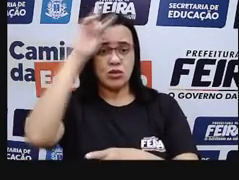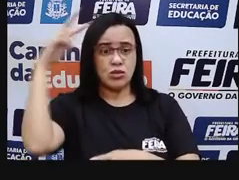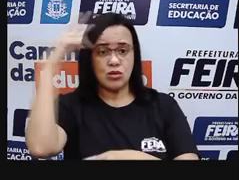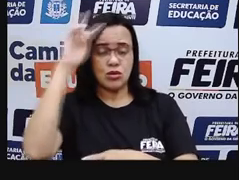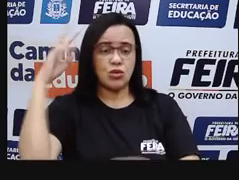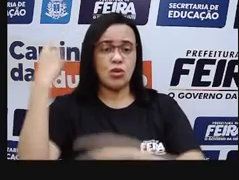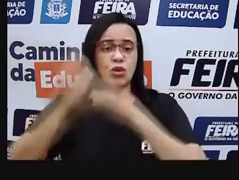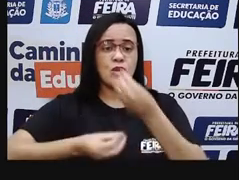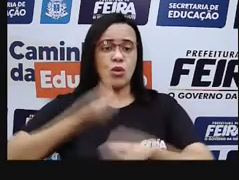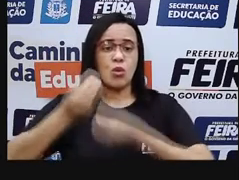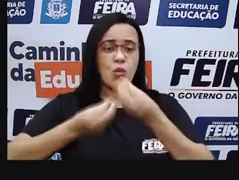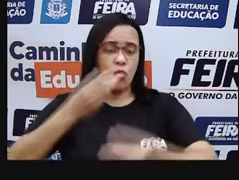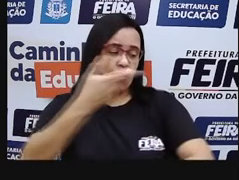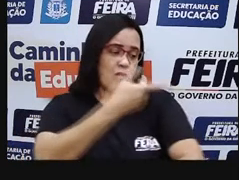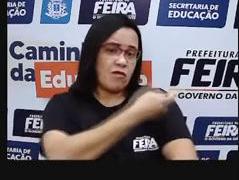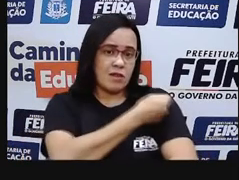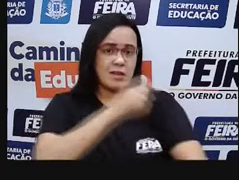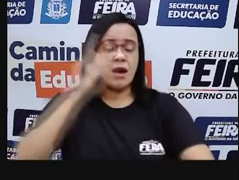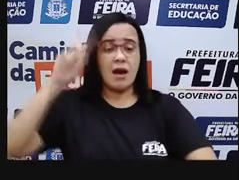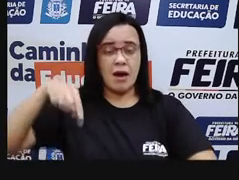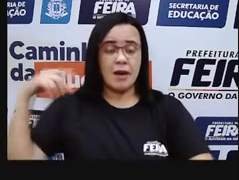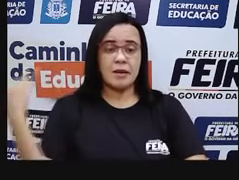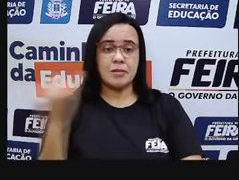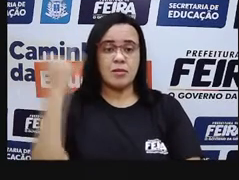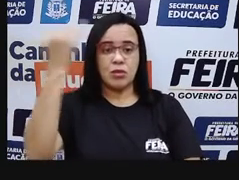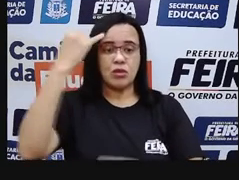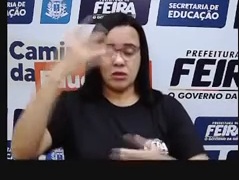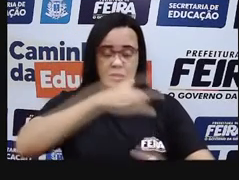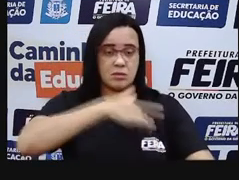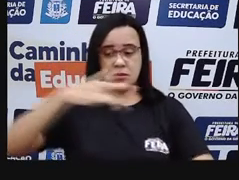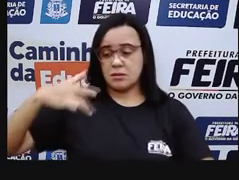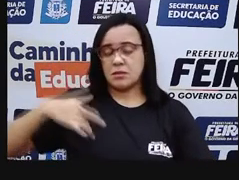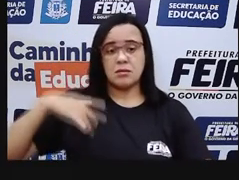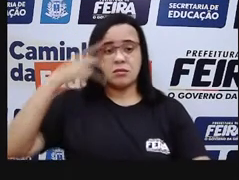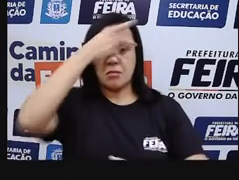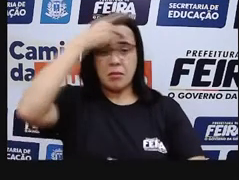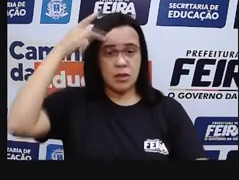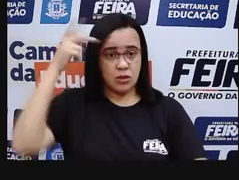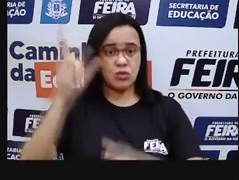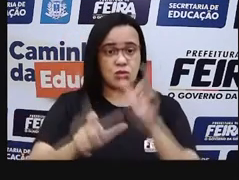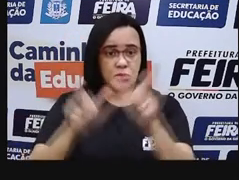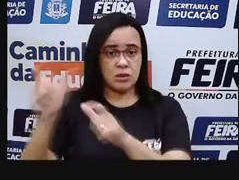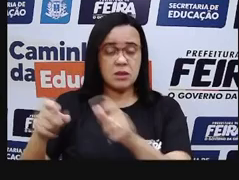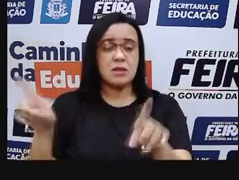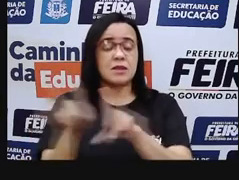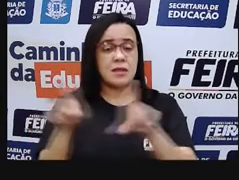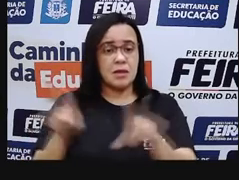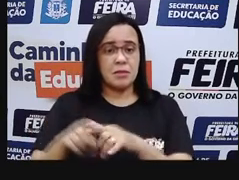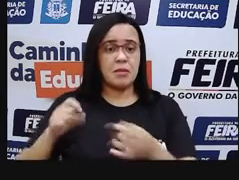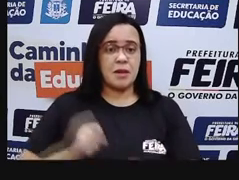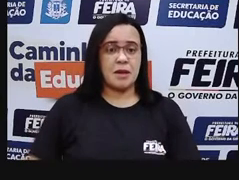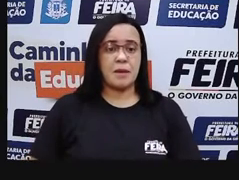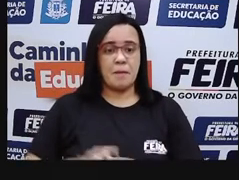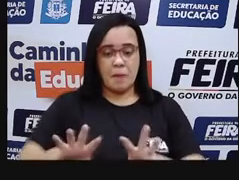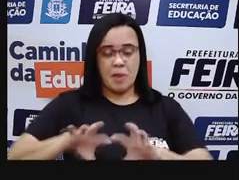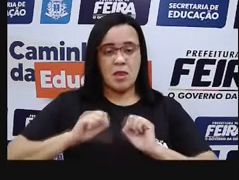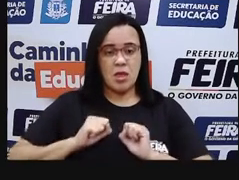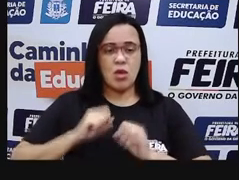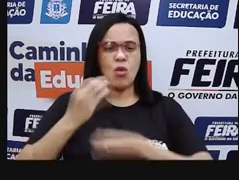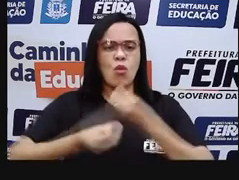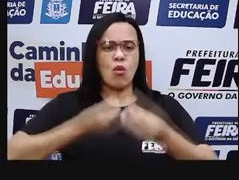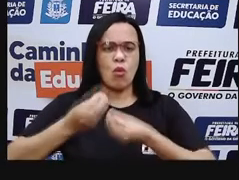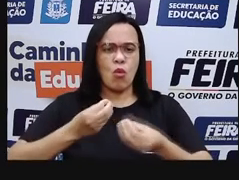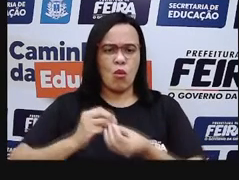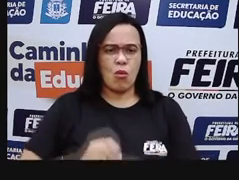manutenção da saúde individual e coletiva e para a erradicação de doenças o segundo objetivo